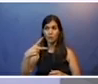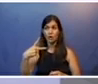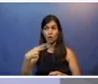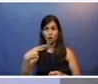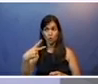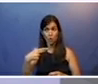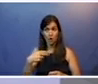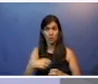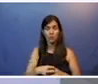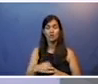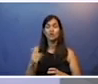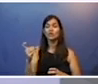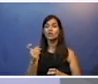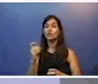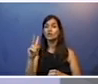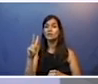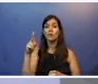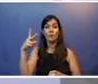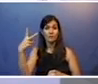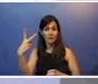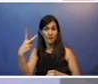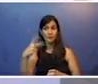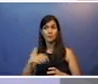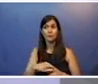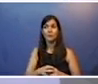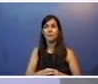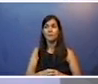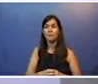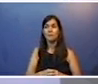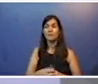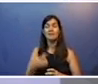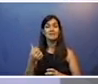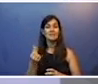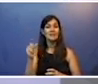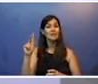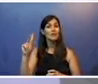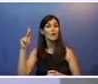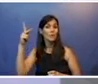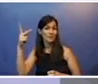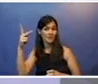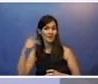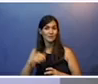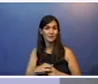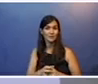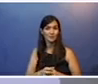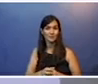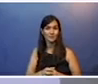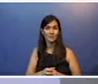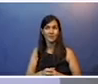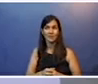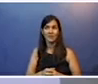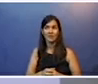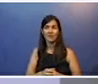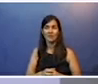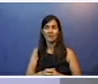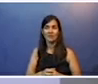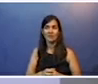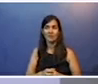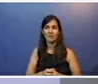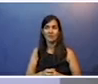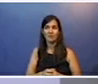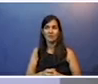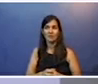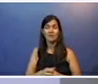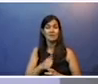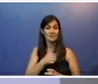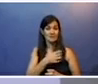a x elevado ao quadrado, que é um cateto, mais 6 elevado ao quadrado. 10 elevado ao quadrado é 10 vezes